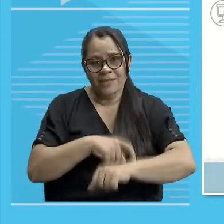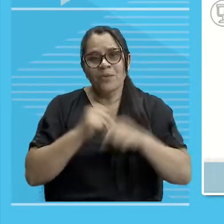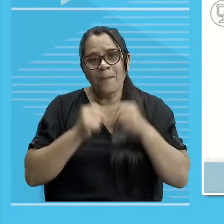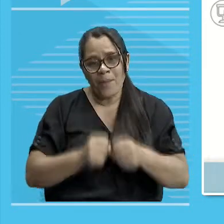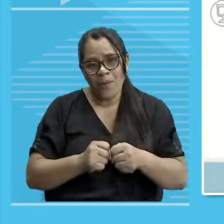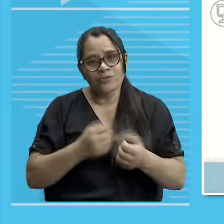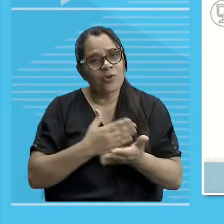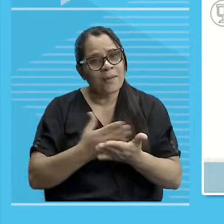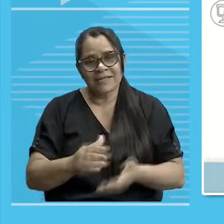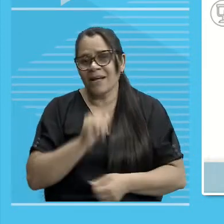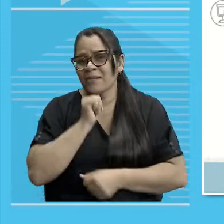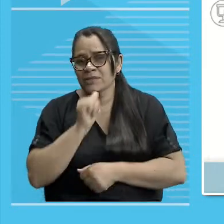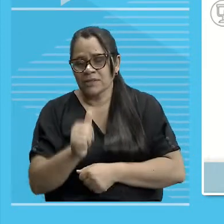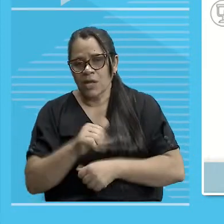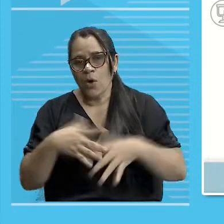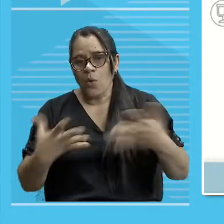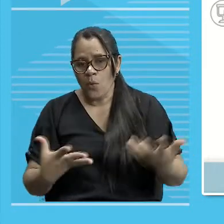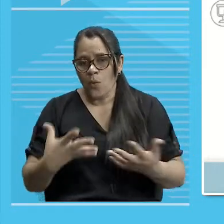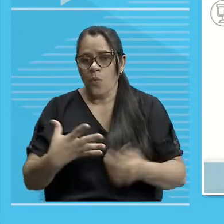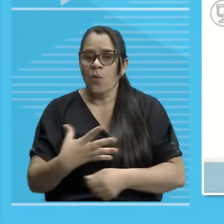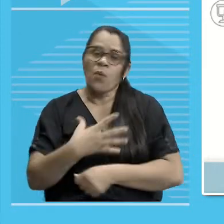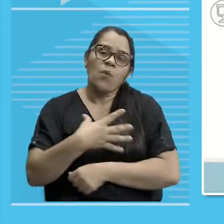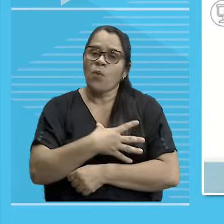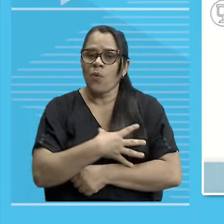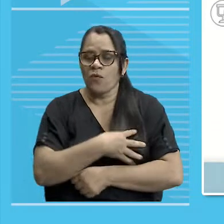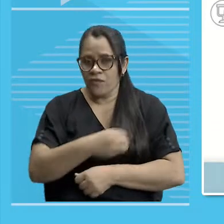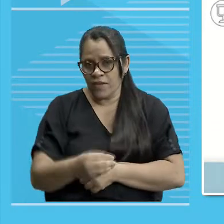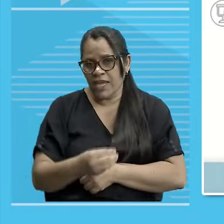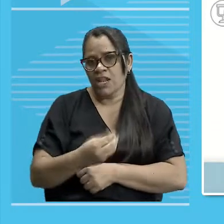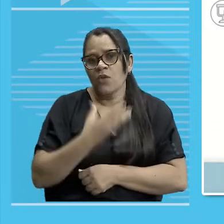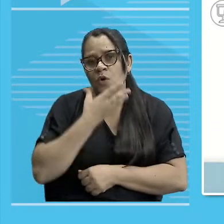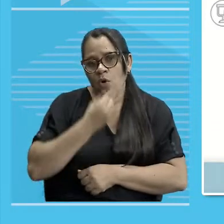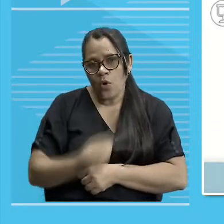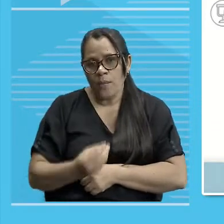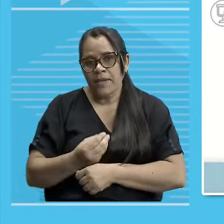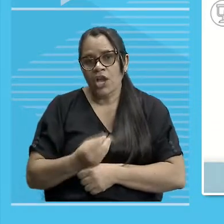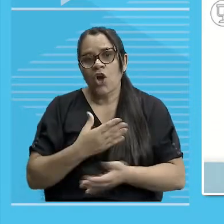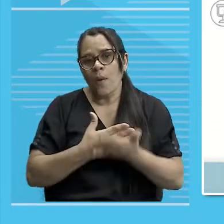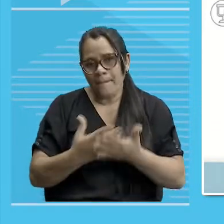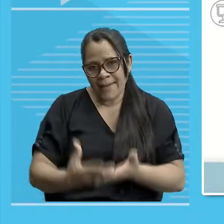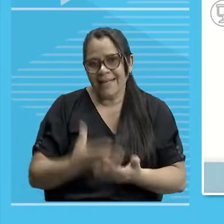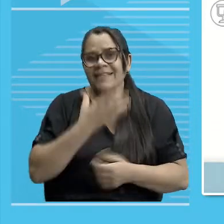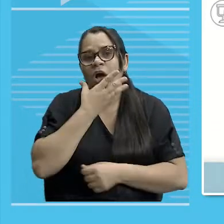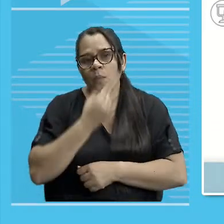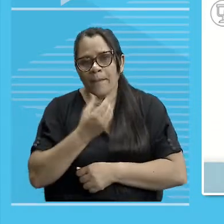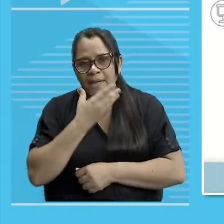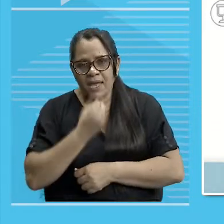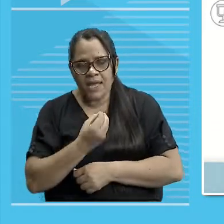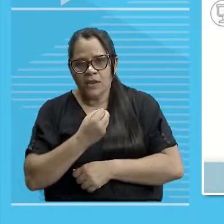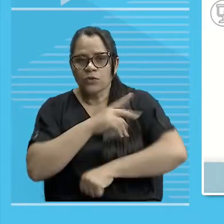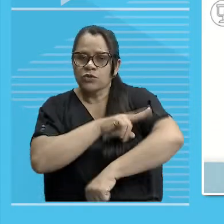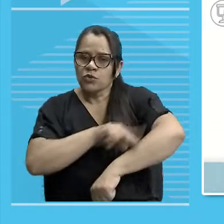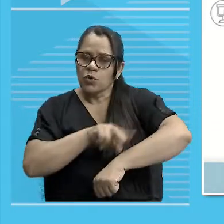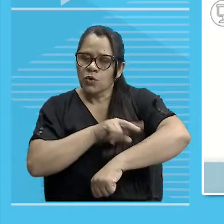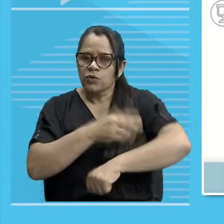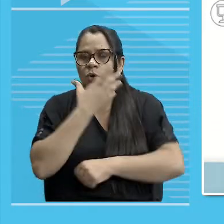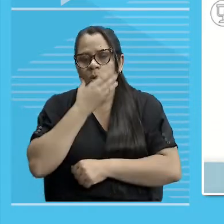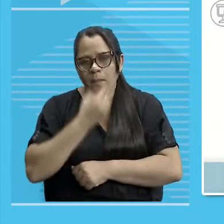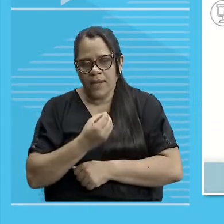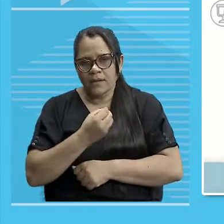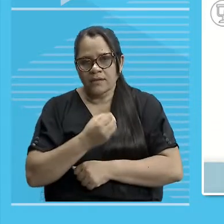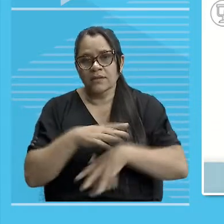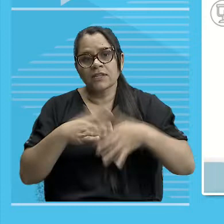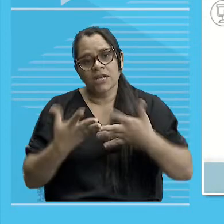seu filho está começando a nascer pelos no rosto. E são coisas que você vai aprendendo a lidar com isso. Não tem